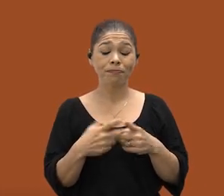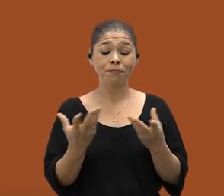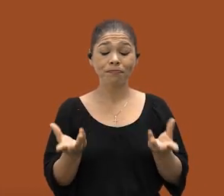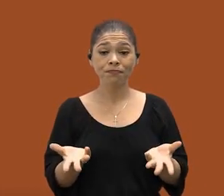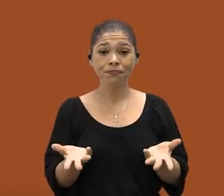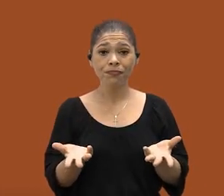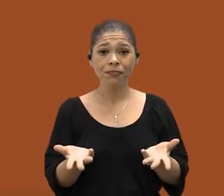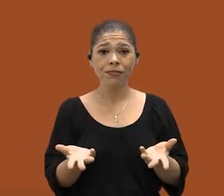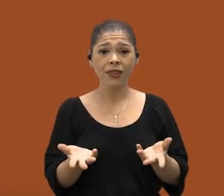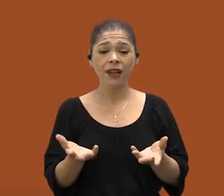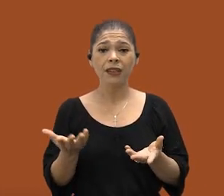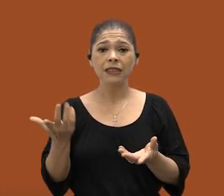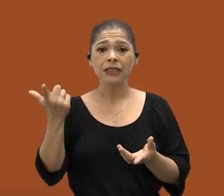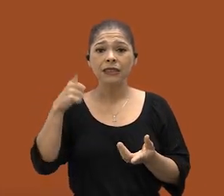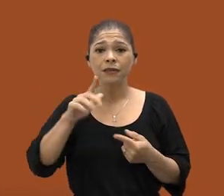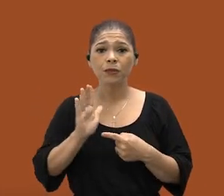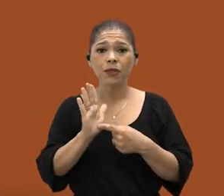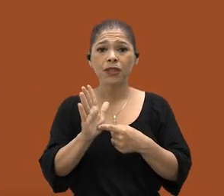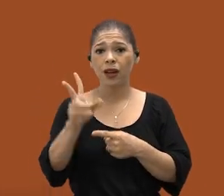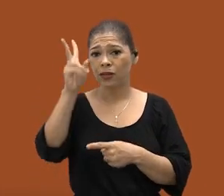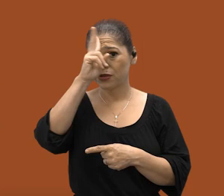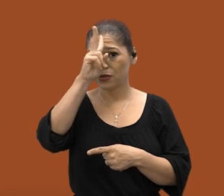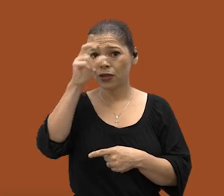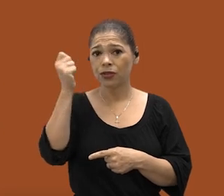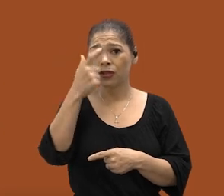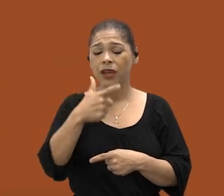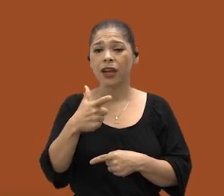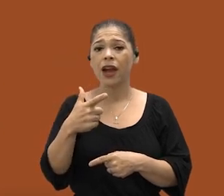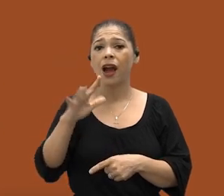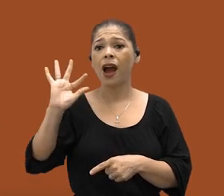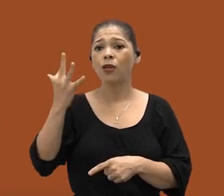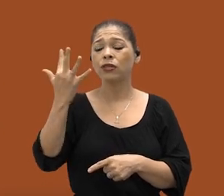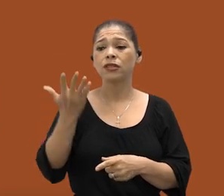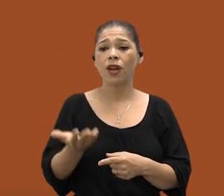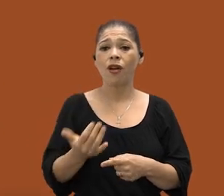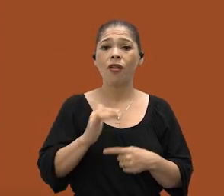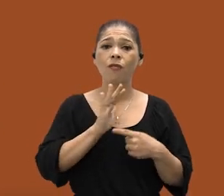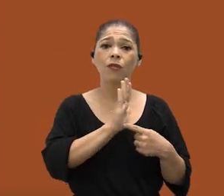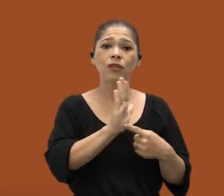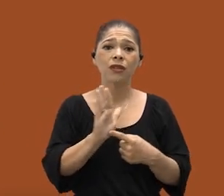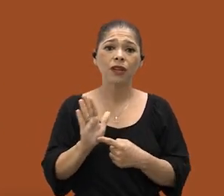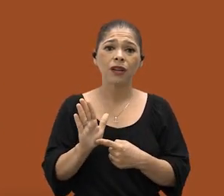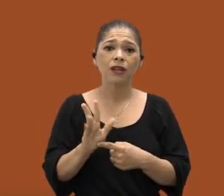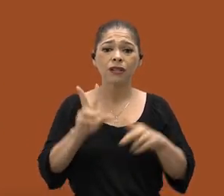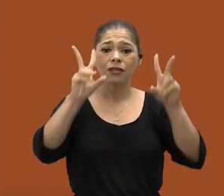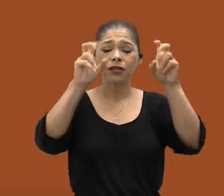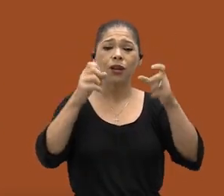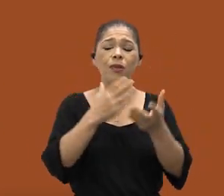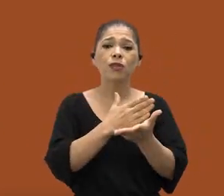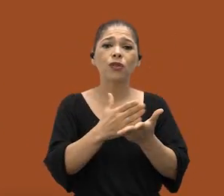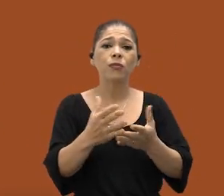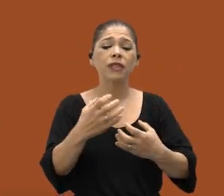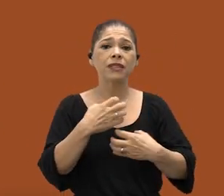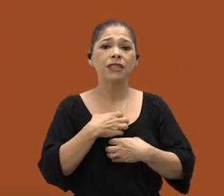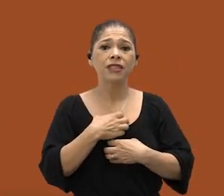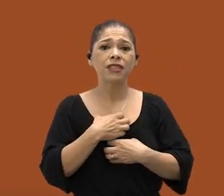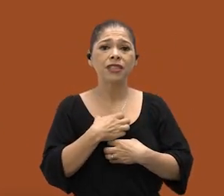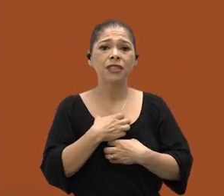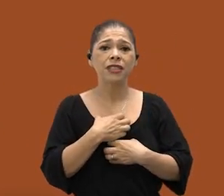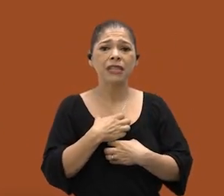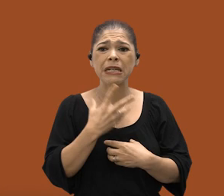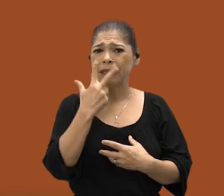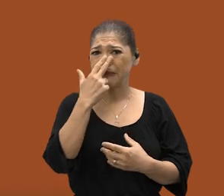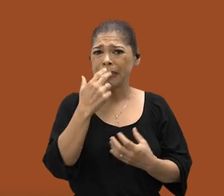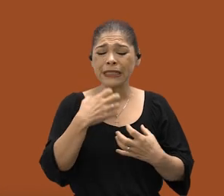fazer um resgate histórico do que aconteceu novamente os alunos eles adentram nesse tema eu começo a sentir um sentimento